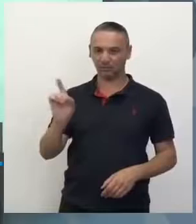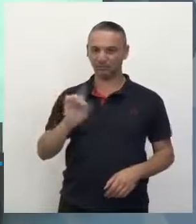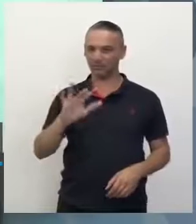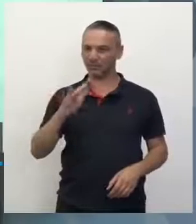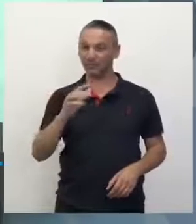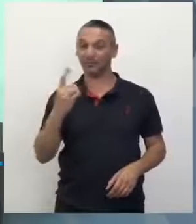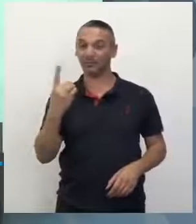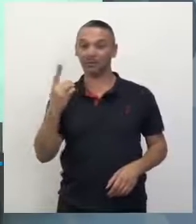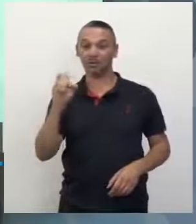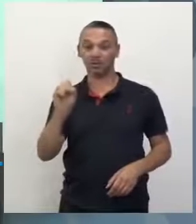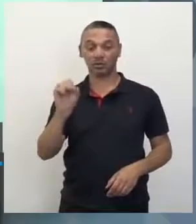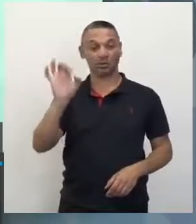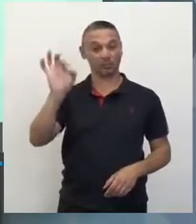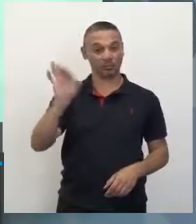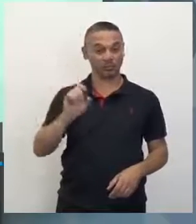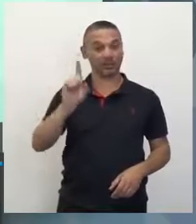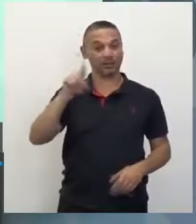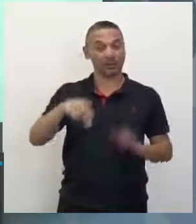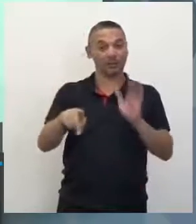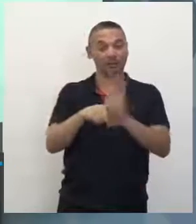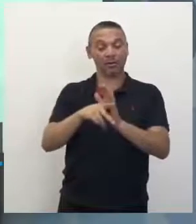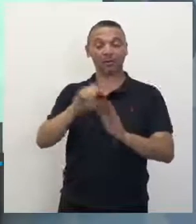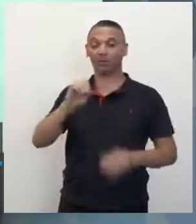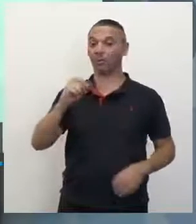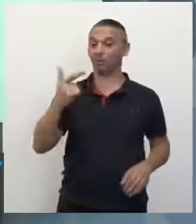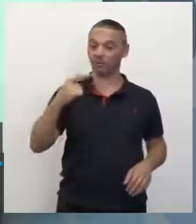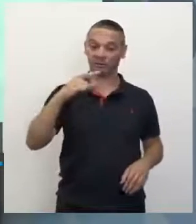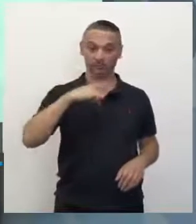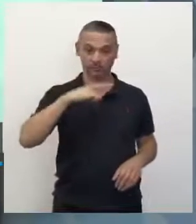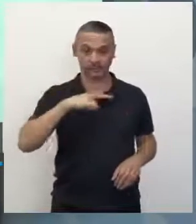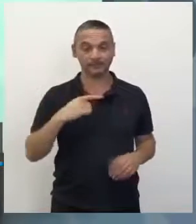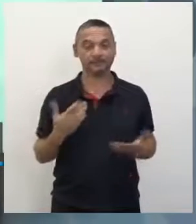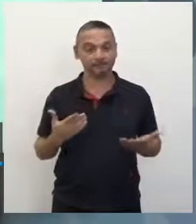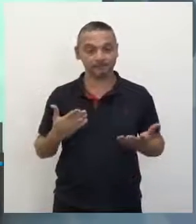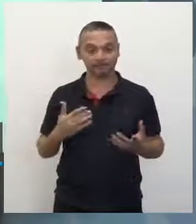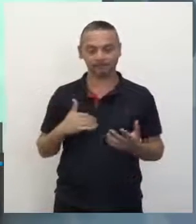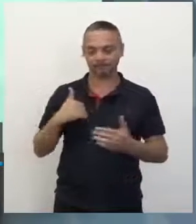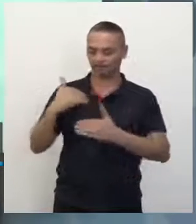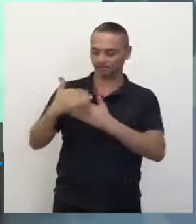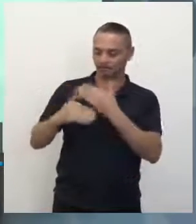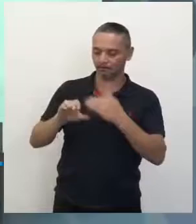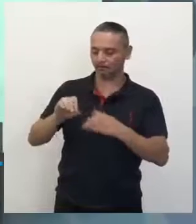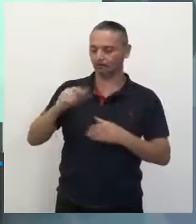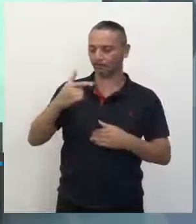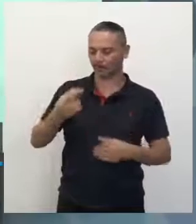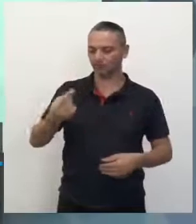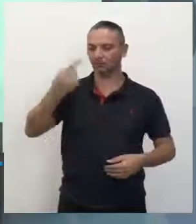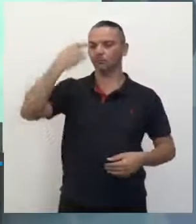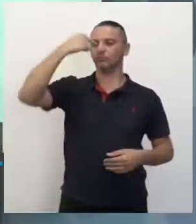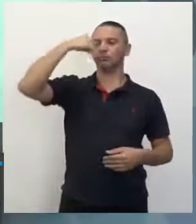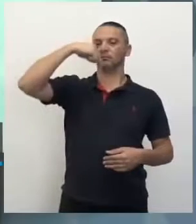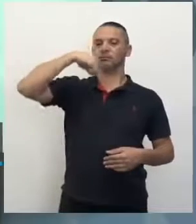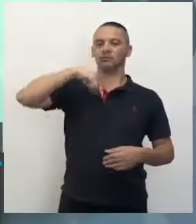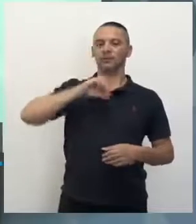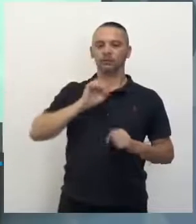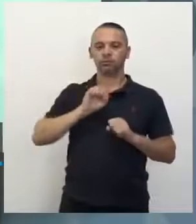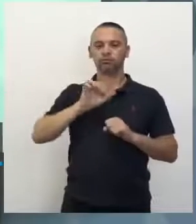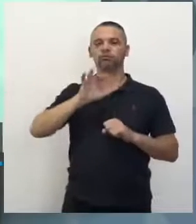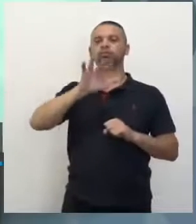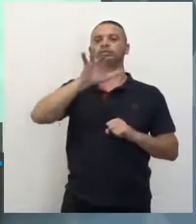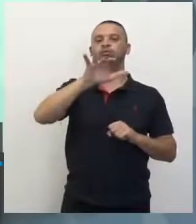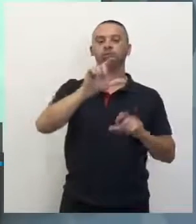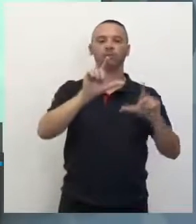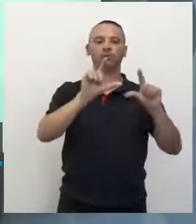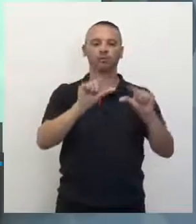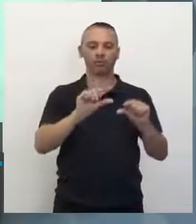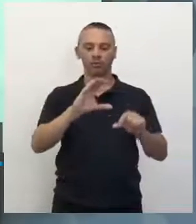aí 18% do ar que é oxigênio só, tá bom? Mas aí ele vai em rico em oxigênio e quando ele sai mais pobre em oxigênio